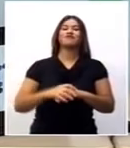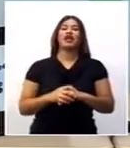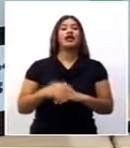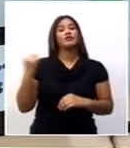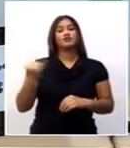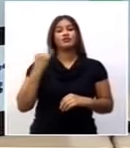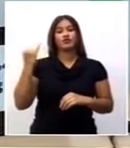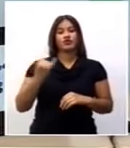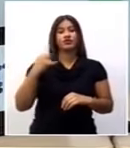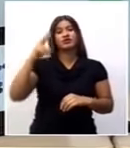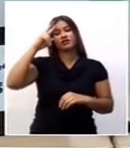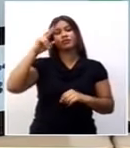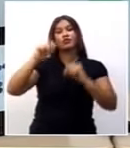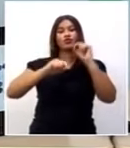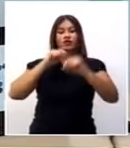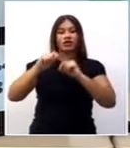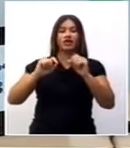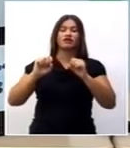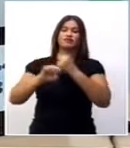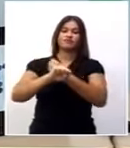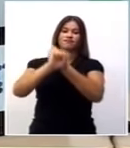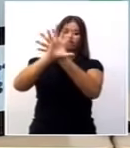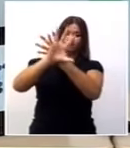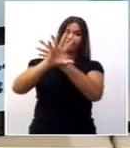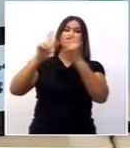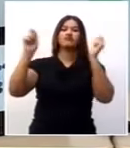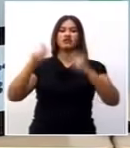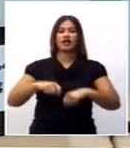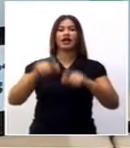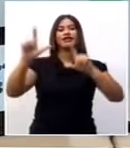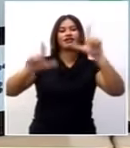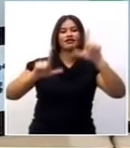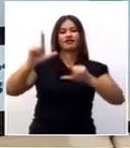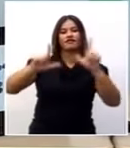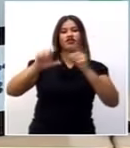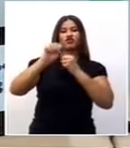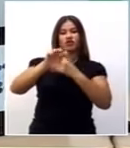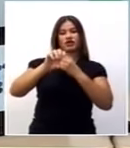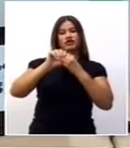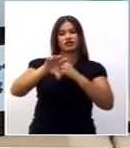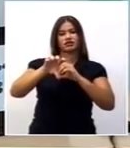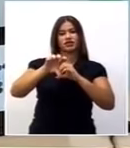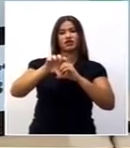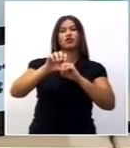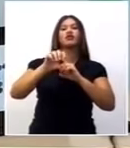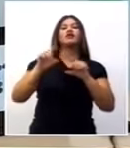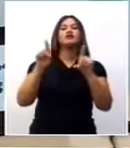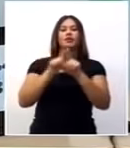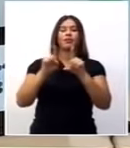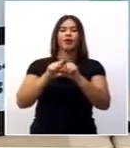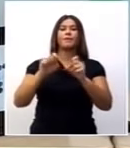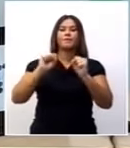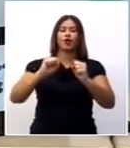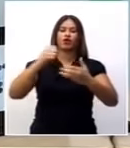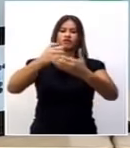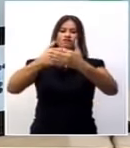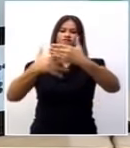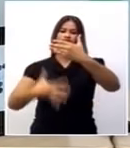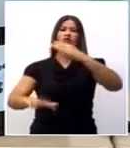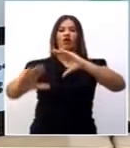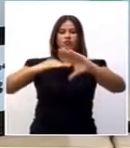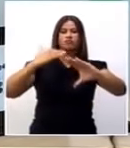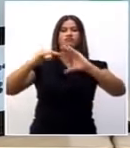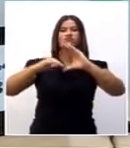lembrar que essa transmissão também pode ser acompanhada pela TV Educação. Vocês podem utilizar o chat para interagir,